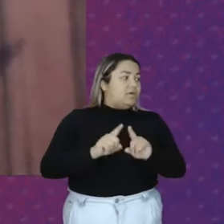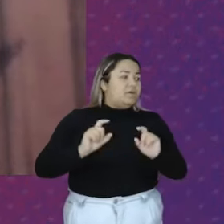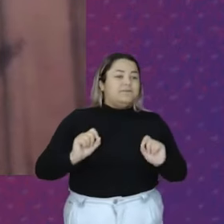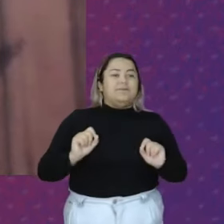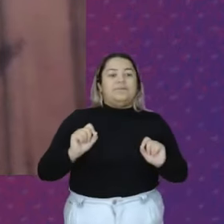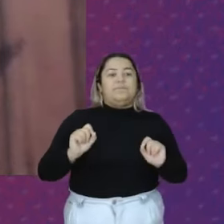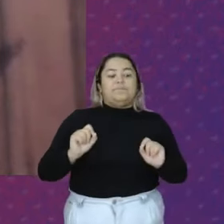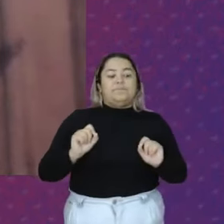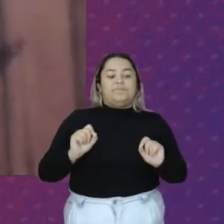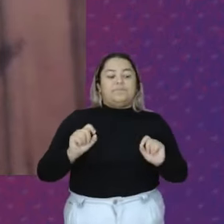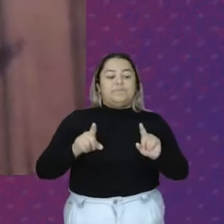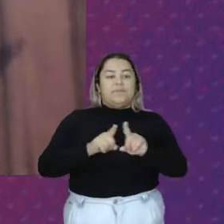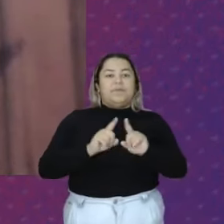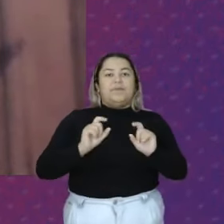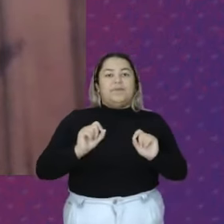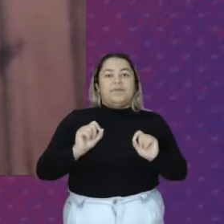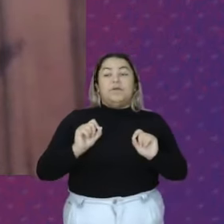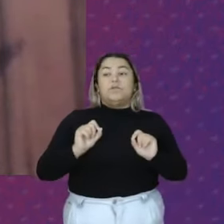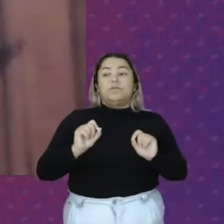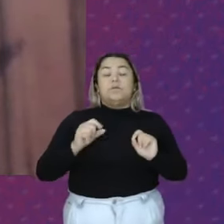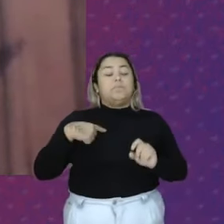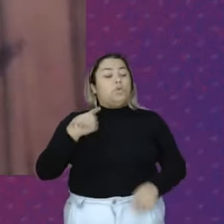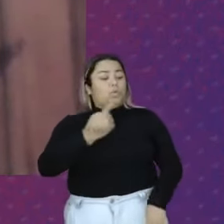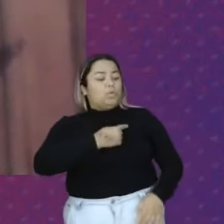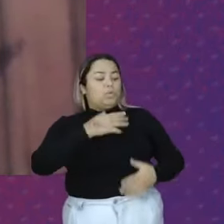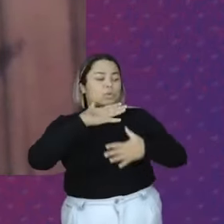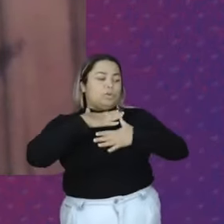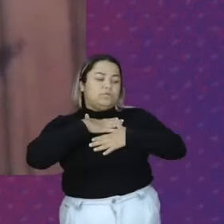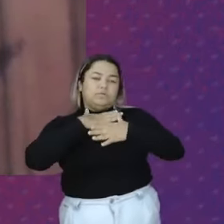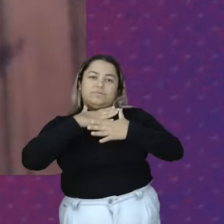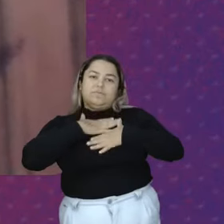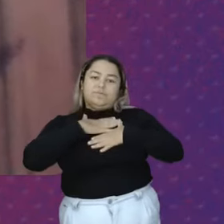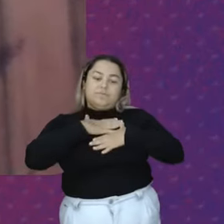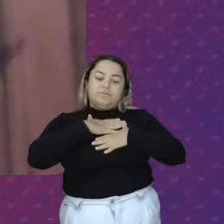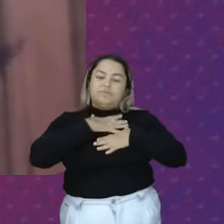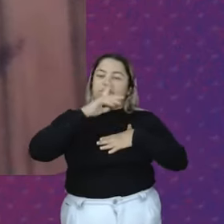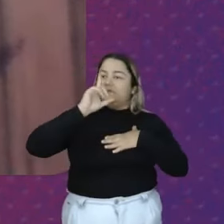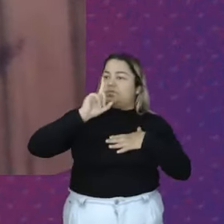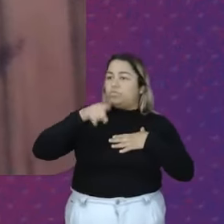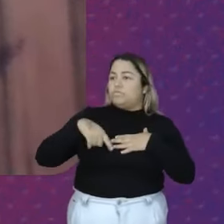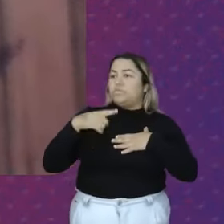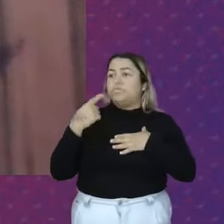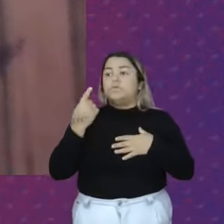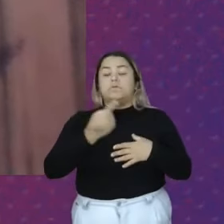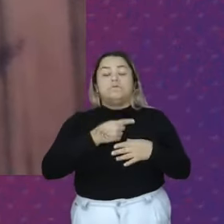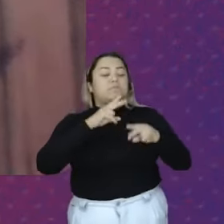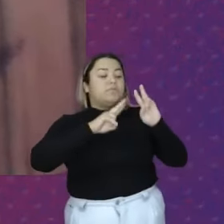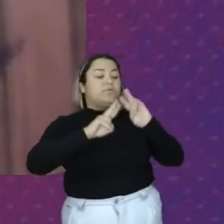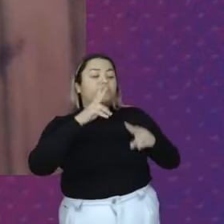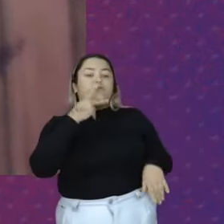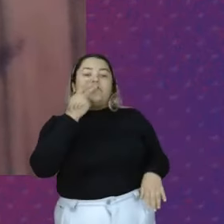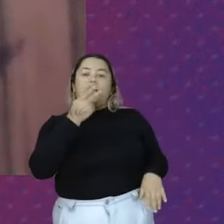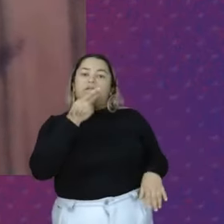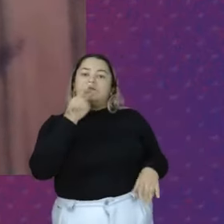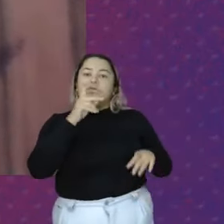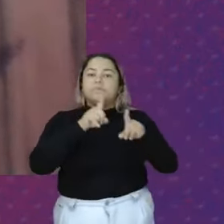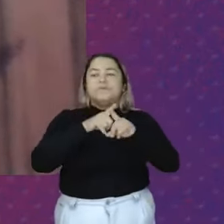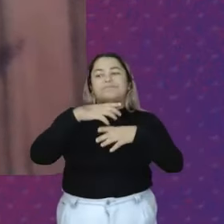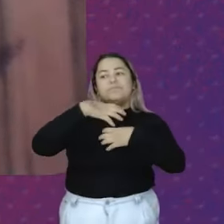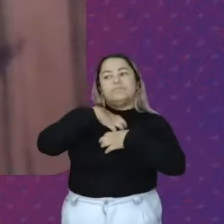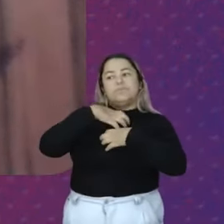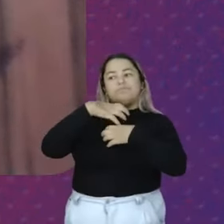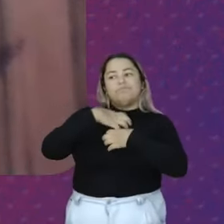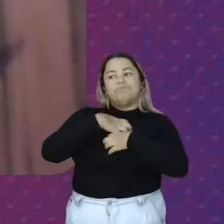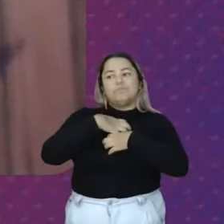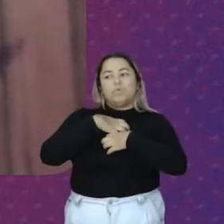nossa a com o nosso corpo como o nosso corpo é como nós enxergamos como nós falamos como nós sentimos como